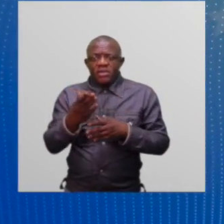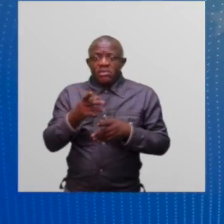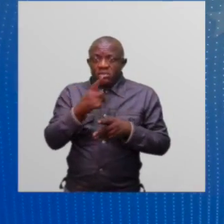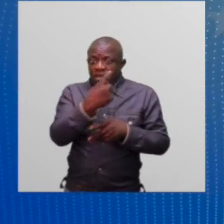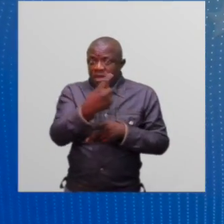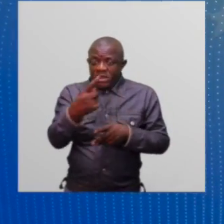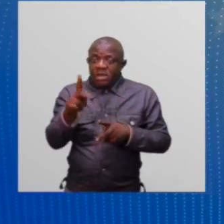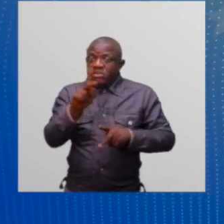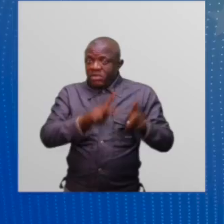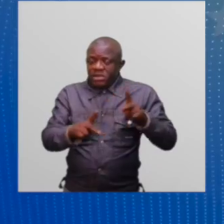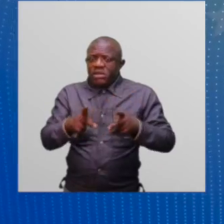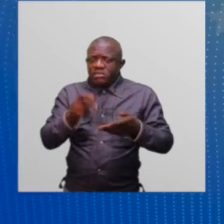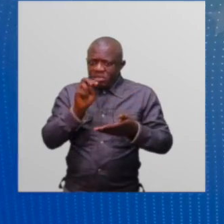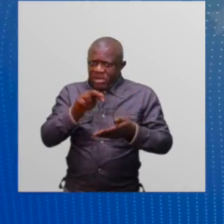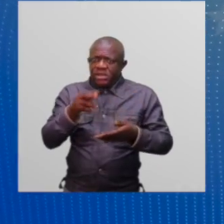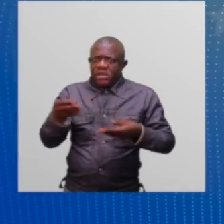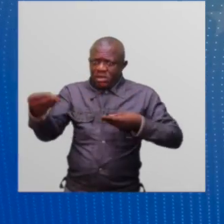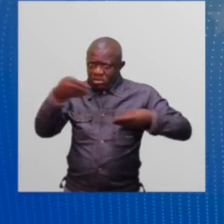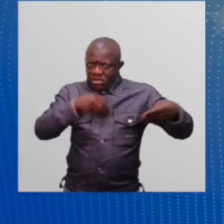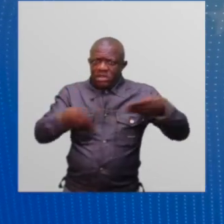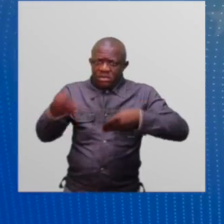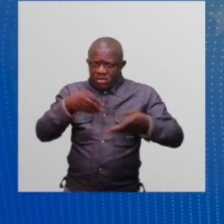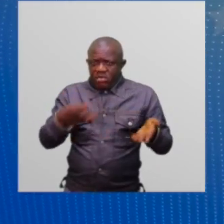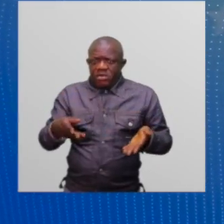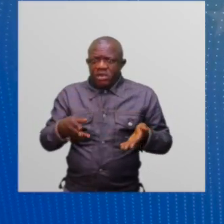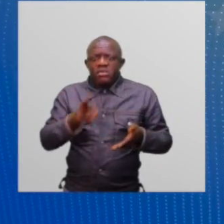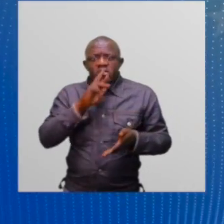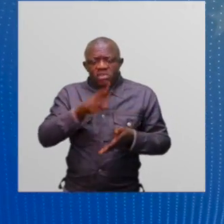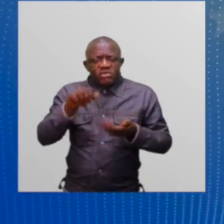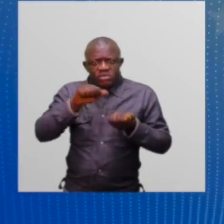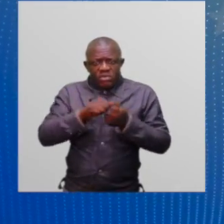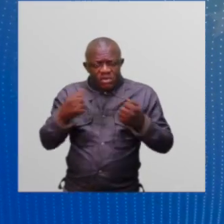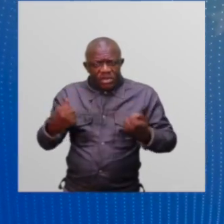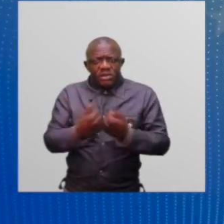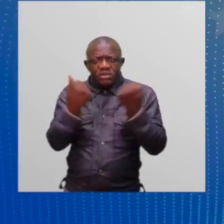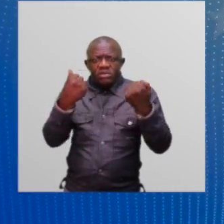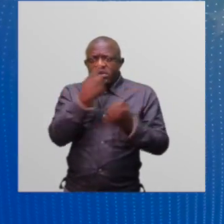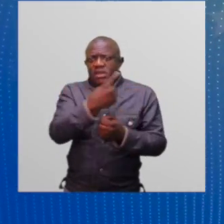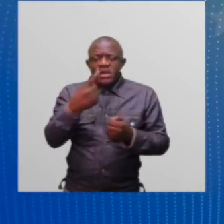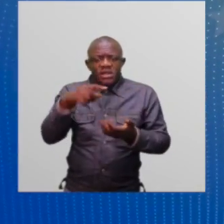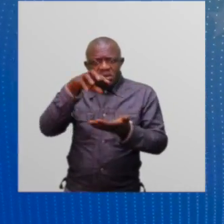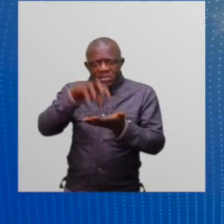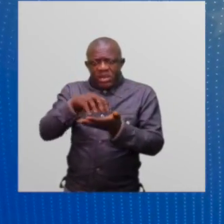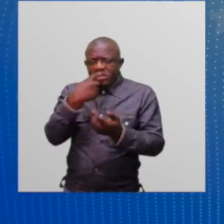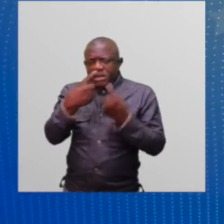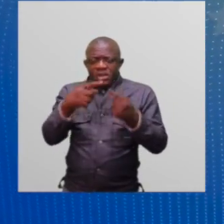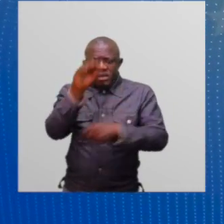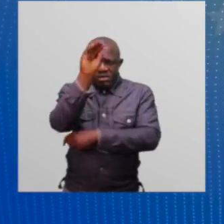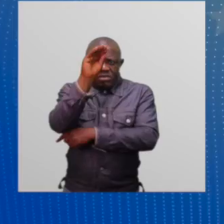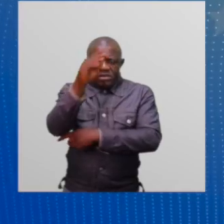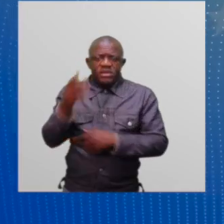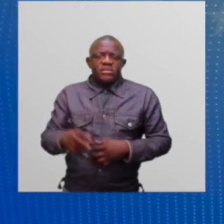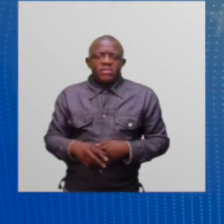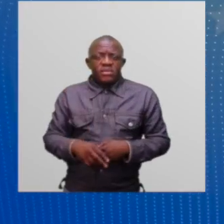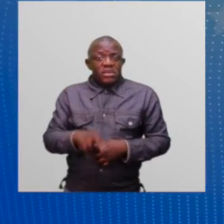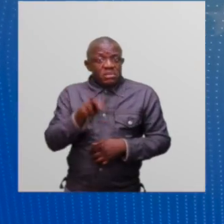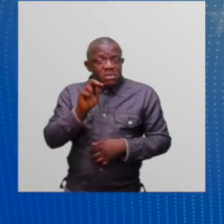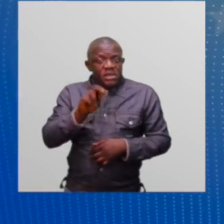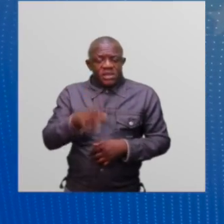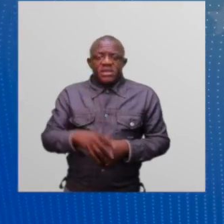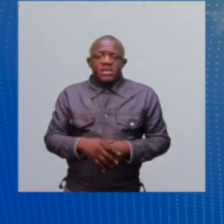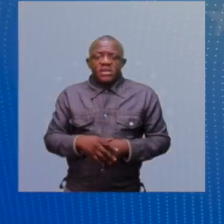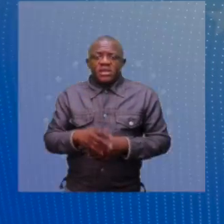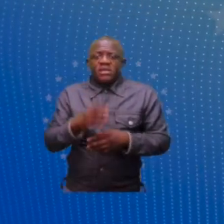e município. Nas autarquias, o poder deixa de ser central e passa a ser local. A implementação das